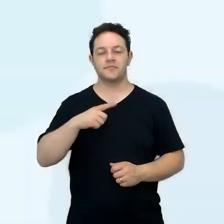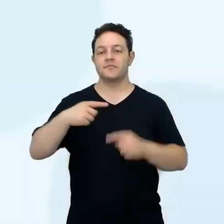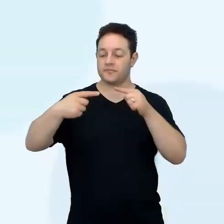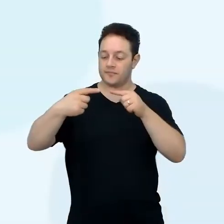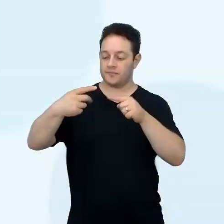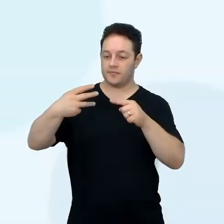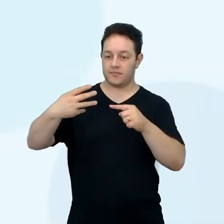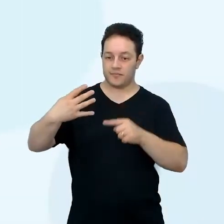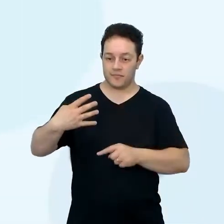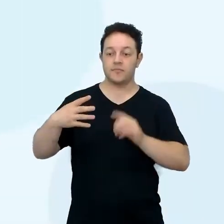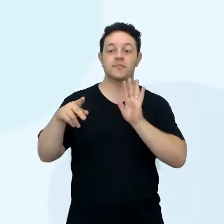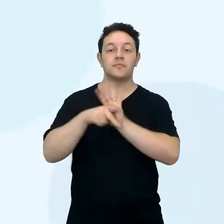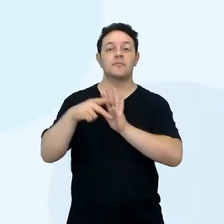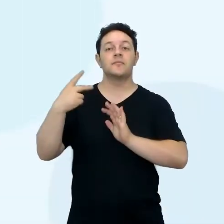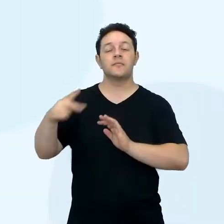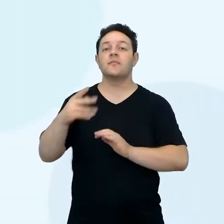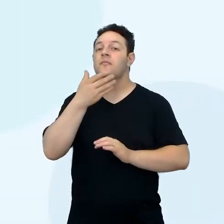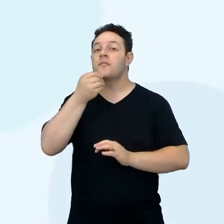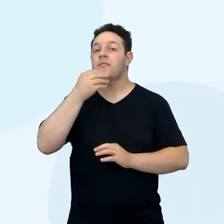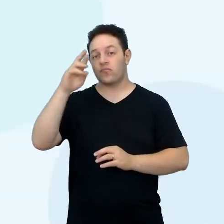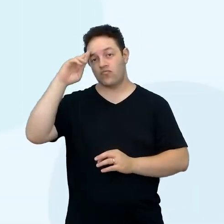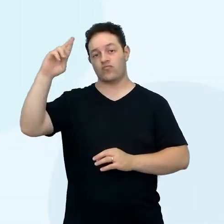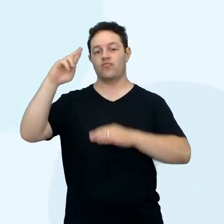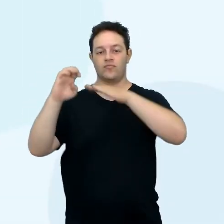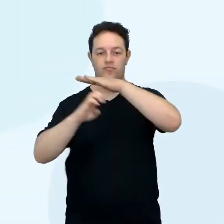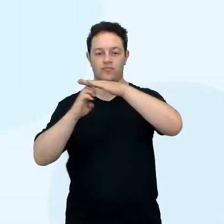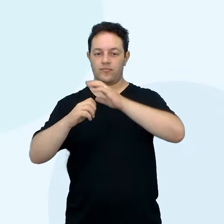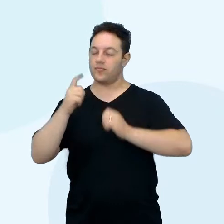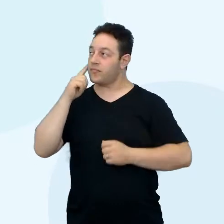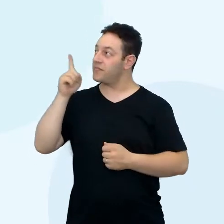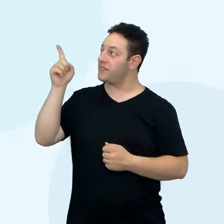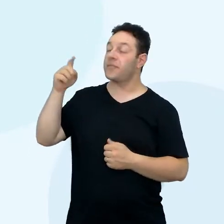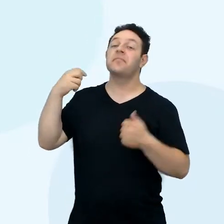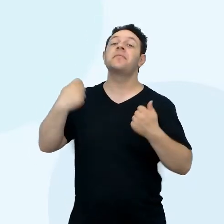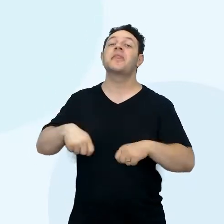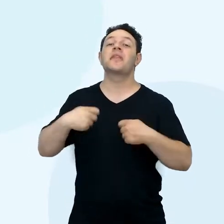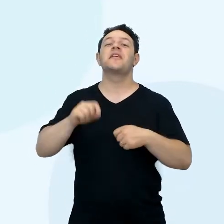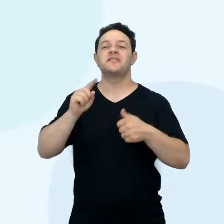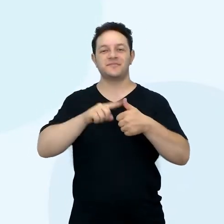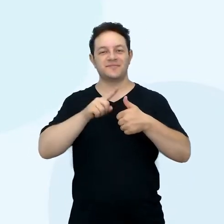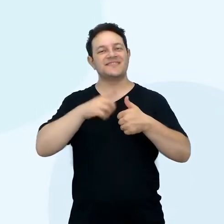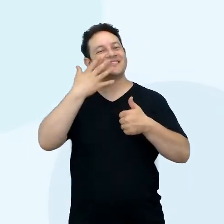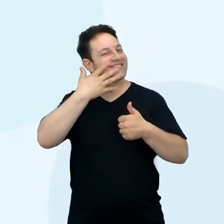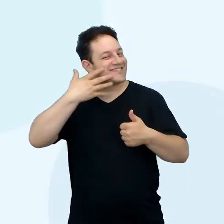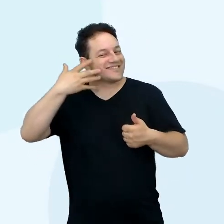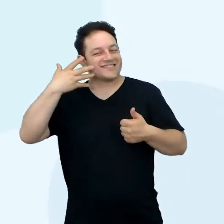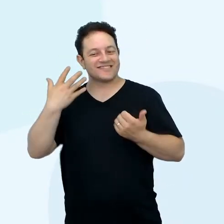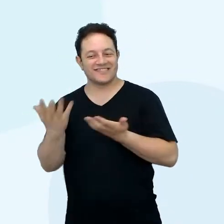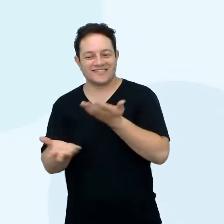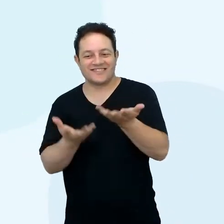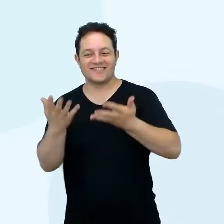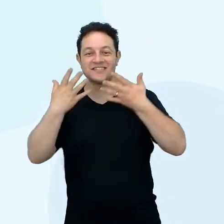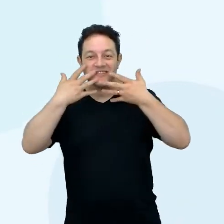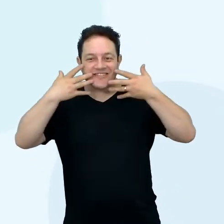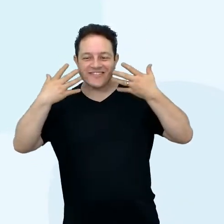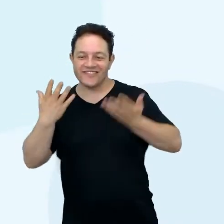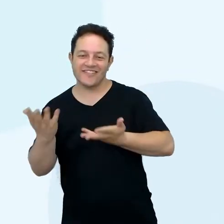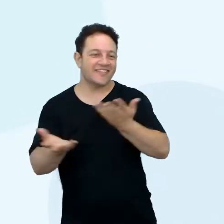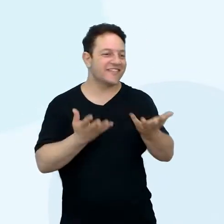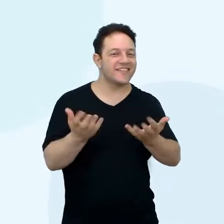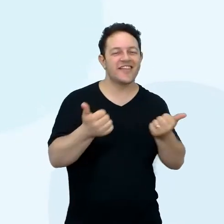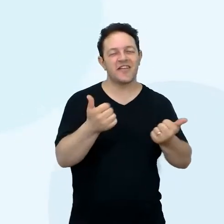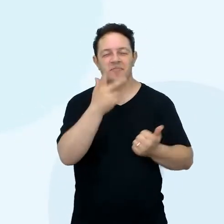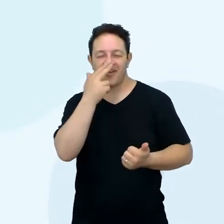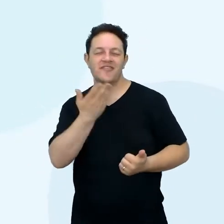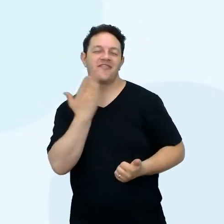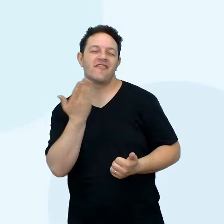né? Já deve ter anotado no seu caderno também. Então a primeira delas é o carisma, né, que seria aí, no caso, a facilidade com que a